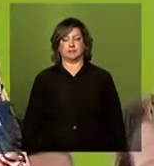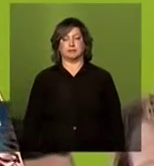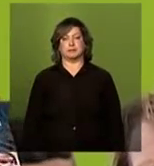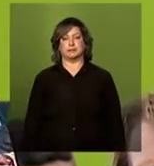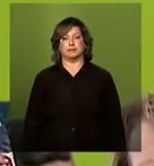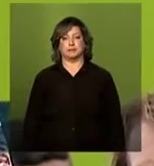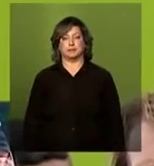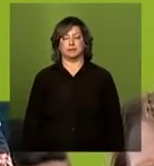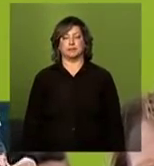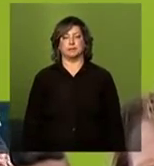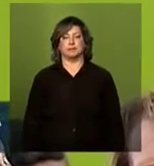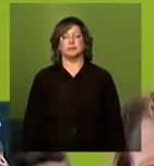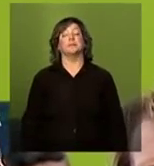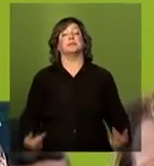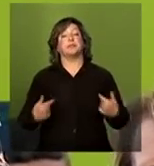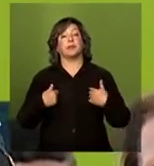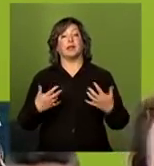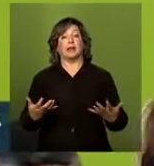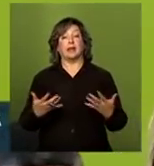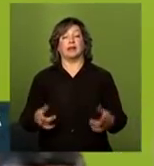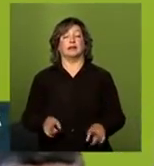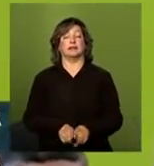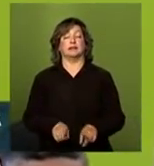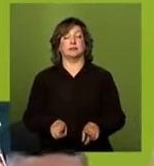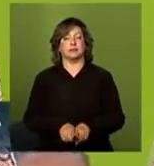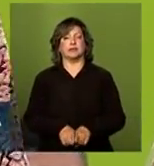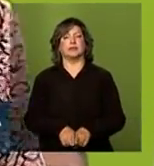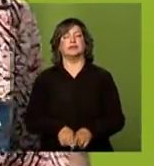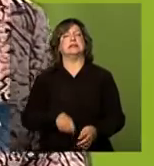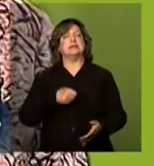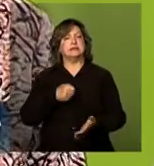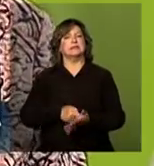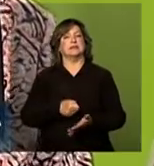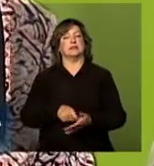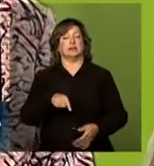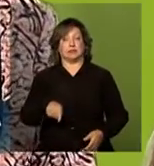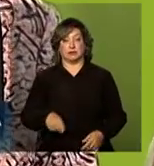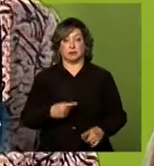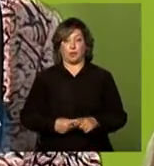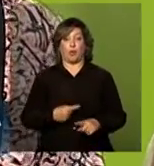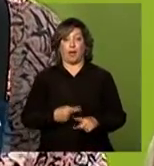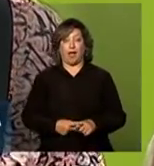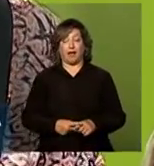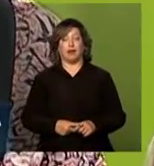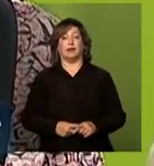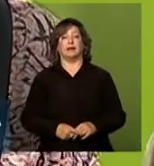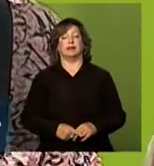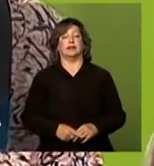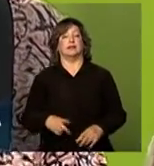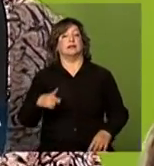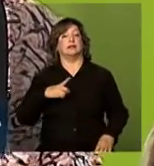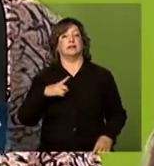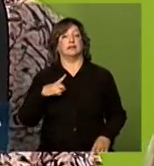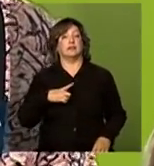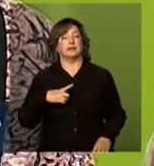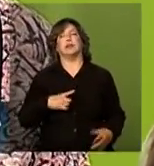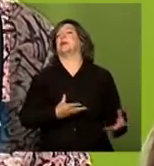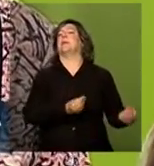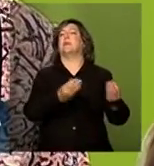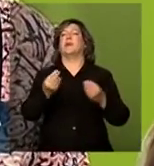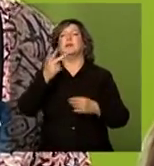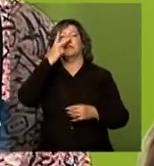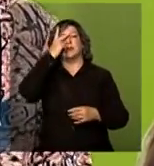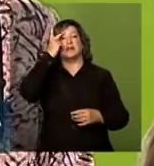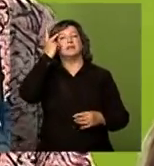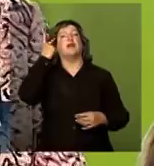mais eu queria também insistir nisso porque tem sido objeto de muita crítica